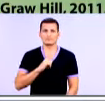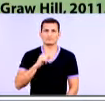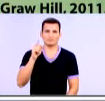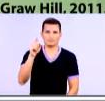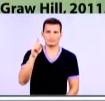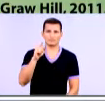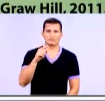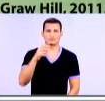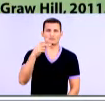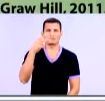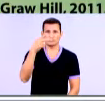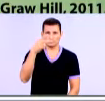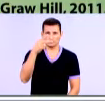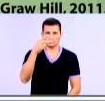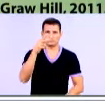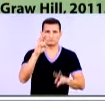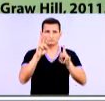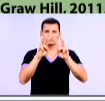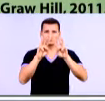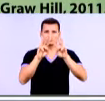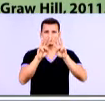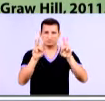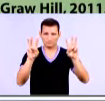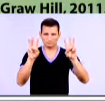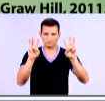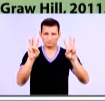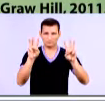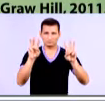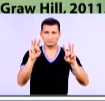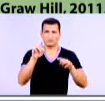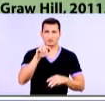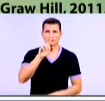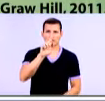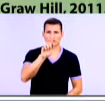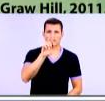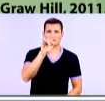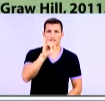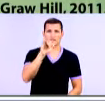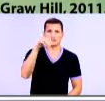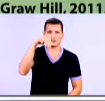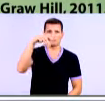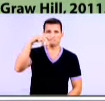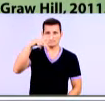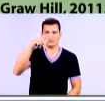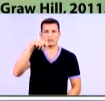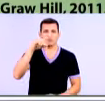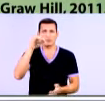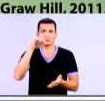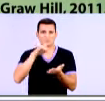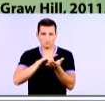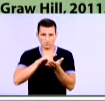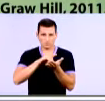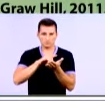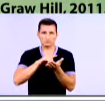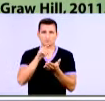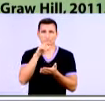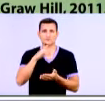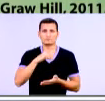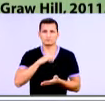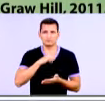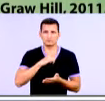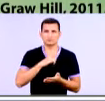inicialmente dois sites, que é justamente o site do GIMP, né, o site oficial do GIMP. Então, você tem o endereço